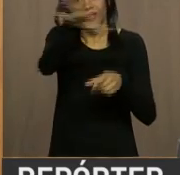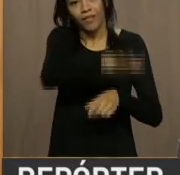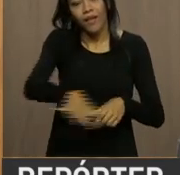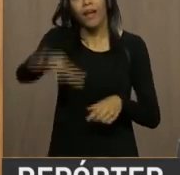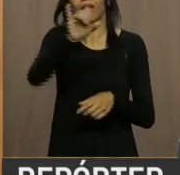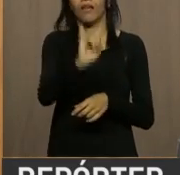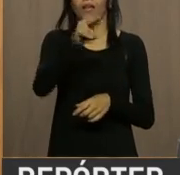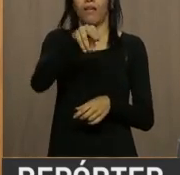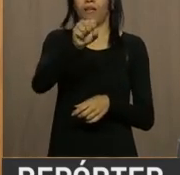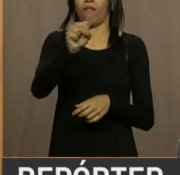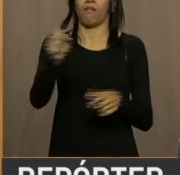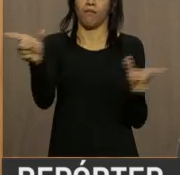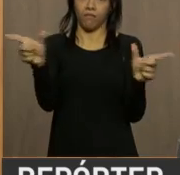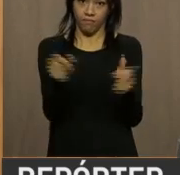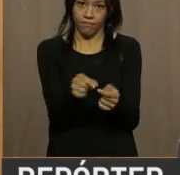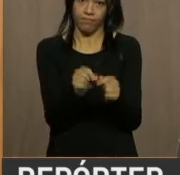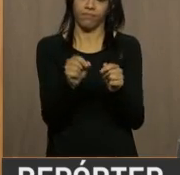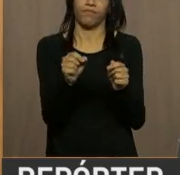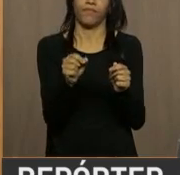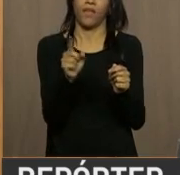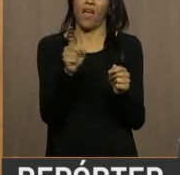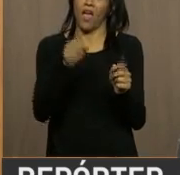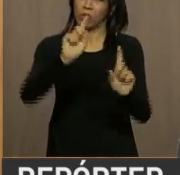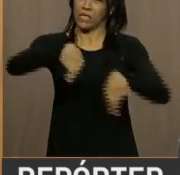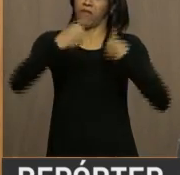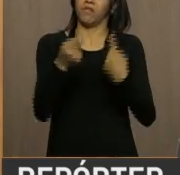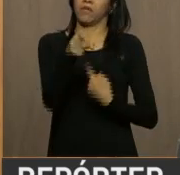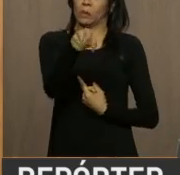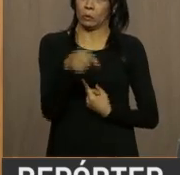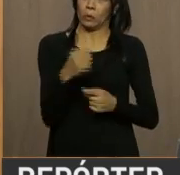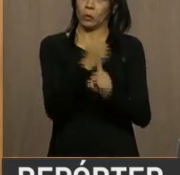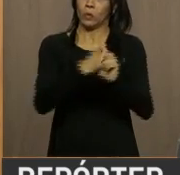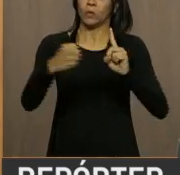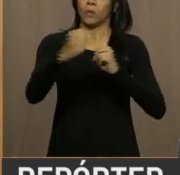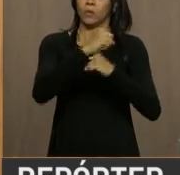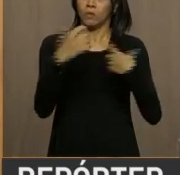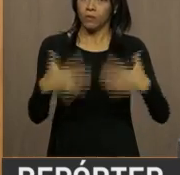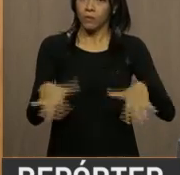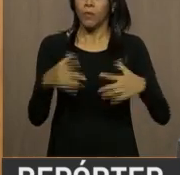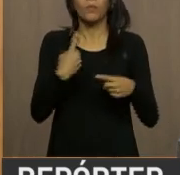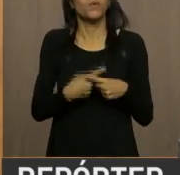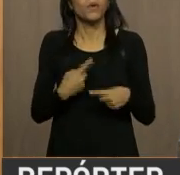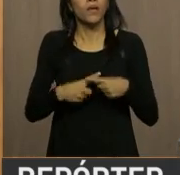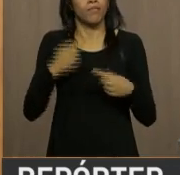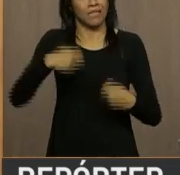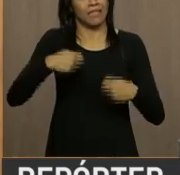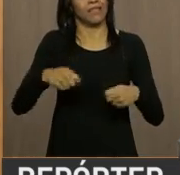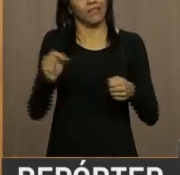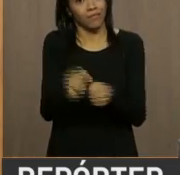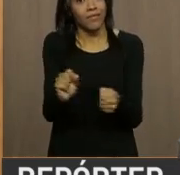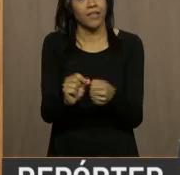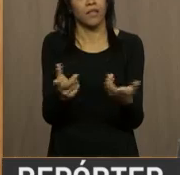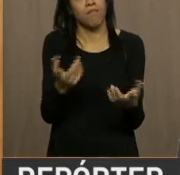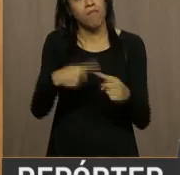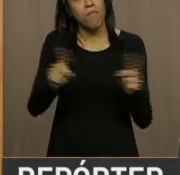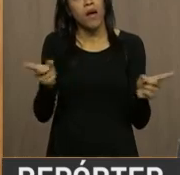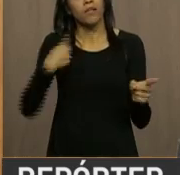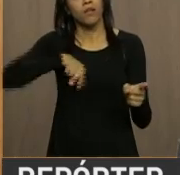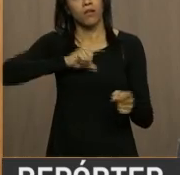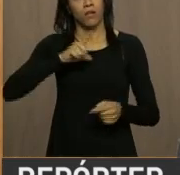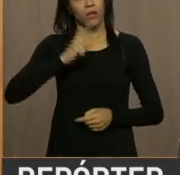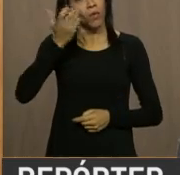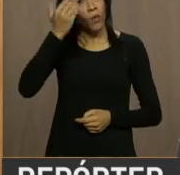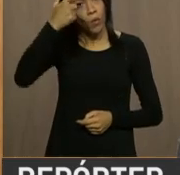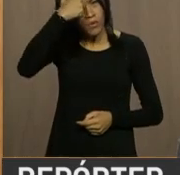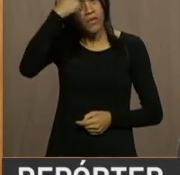Legislativo, é um desafio para a sociedade e é um desafio principalmente por quem tem que executar. Mas nós temos consciência